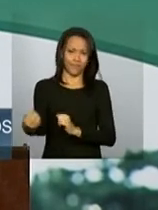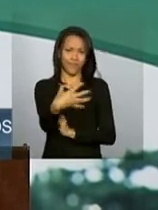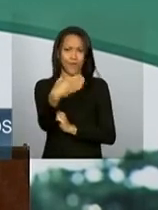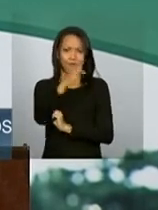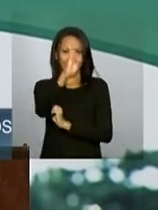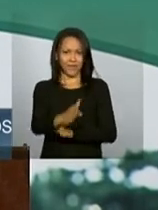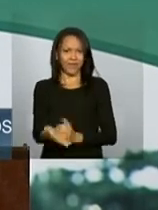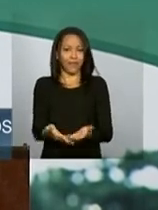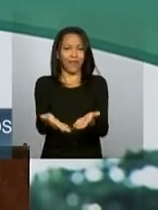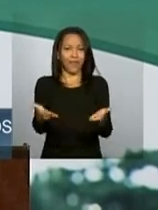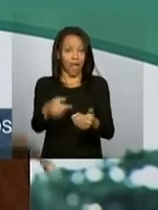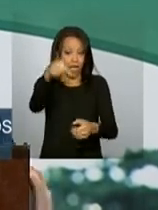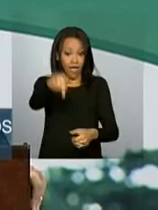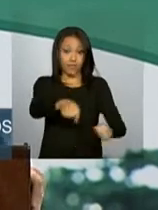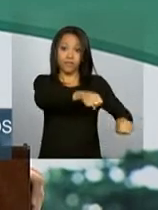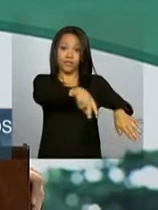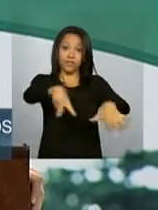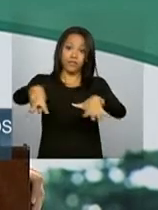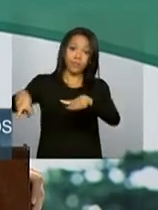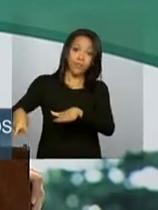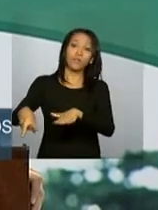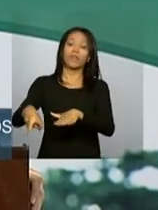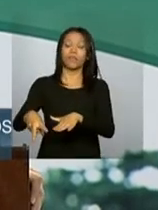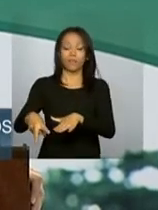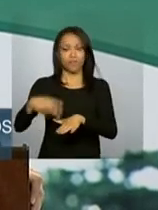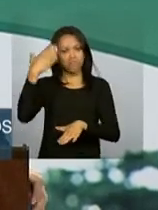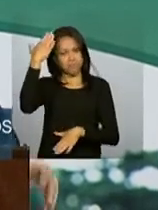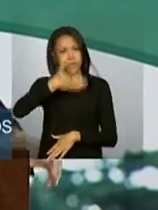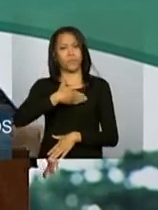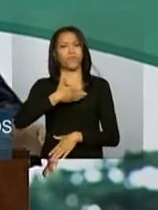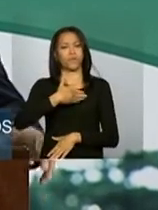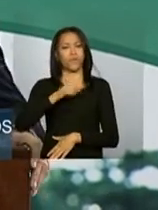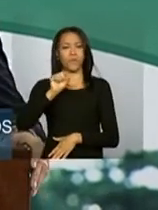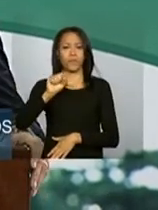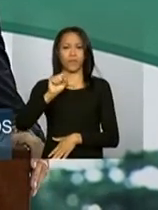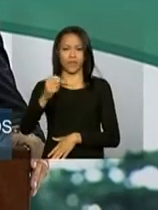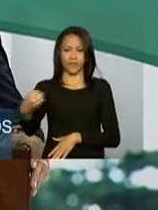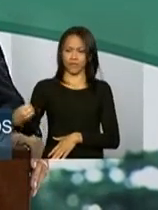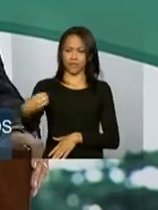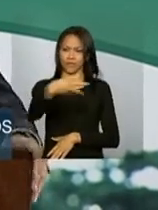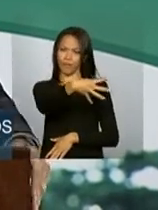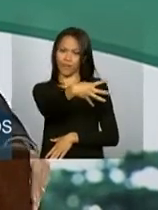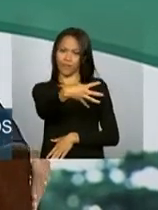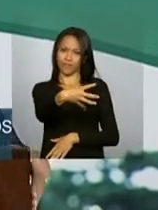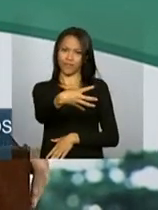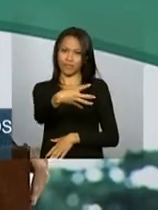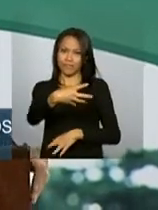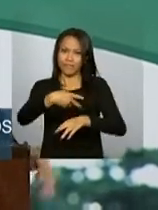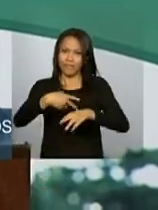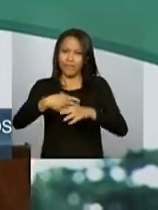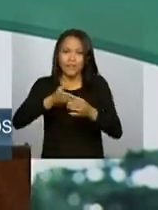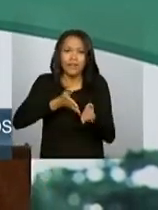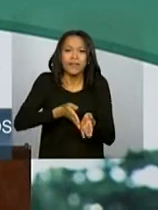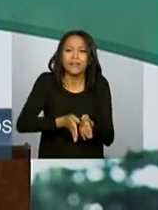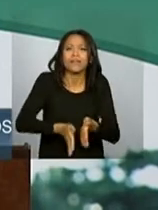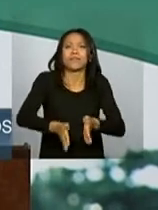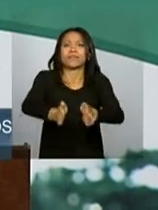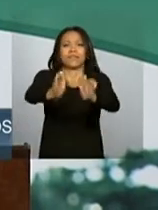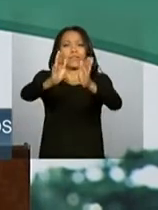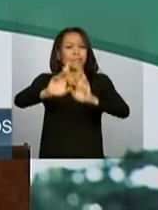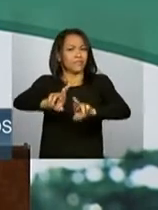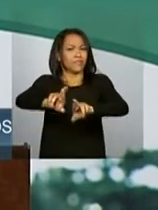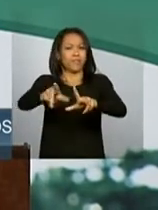semana demonstrou os seus novos traços de forma inquestionável. Muito além